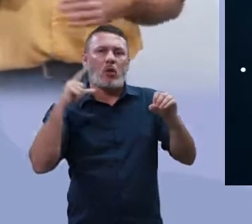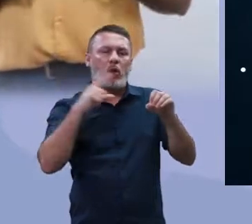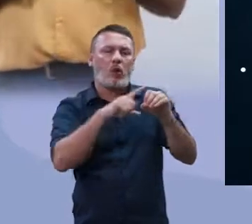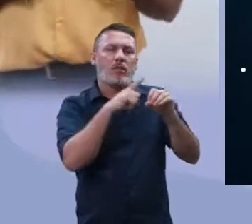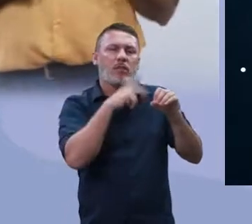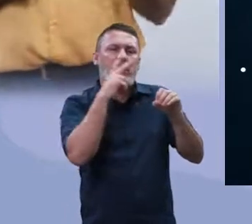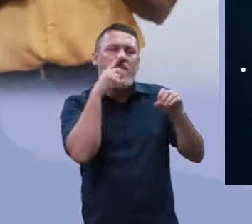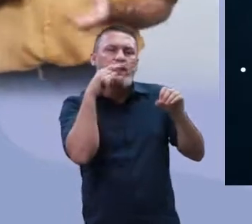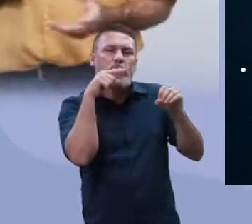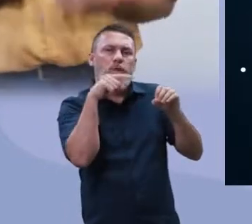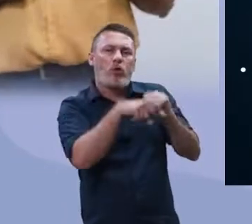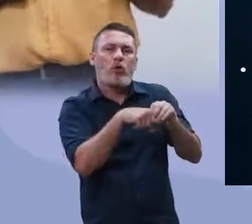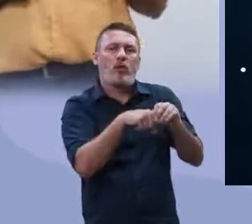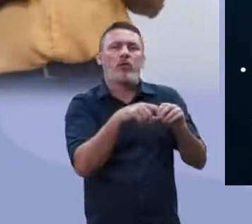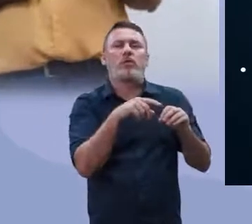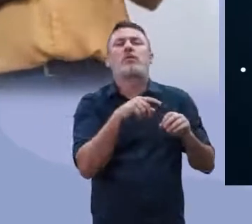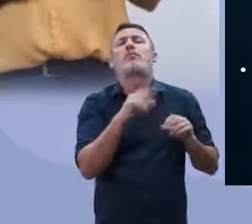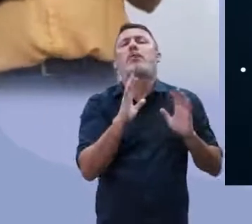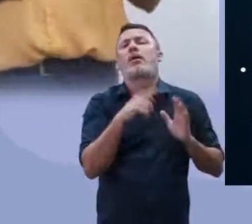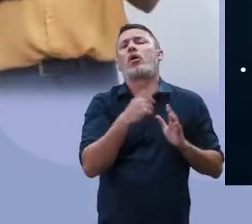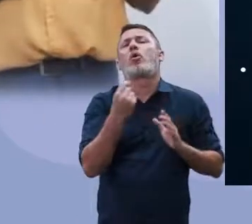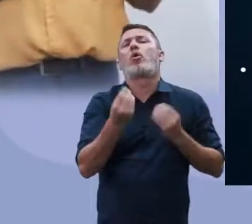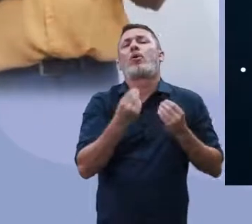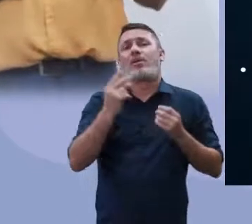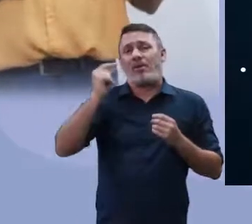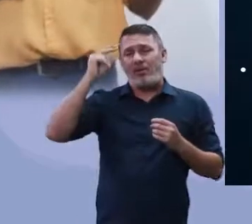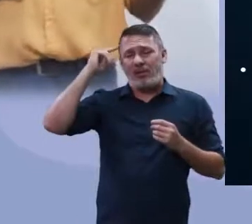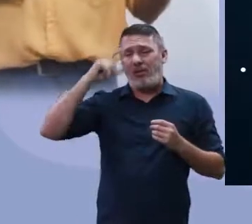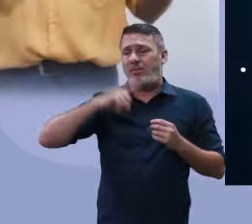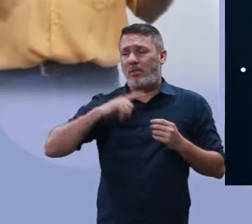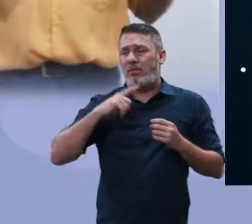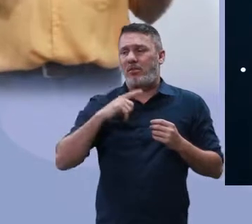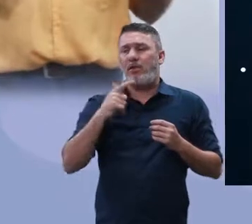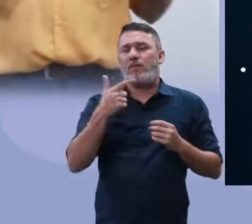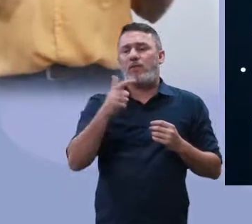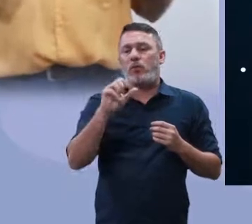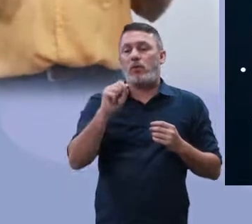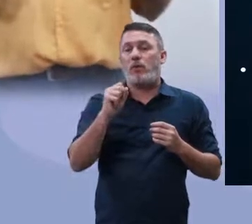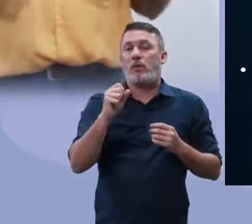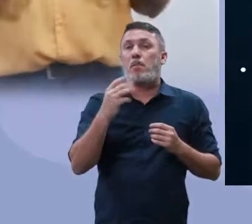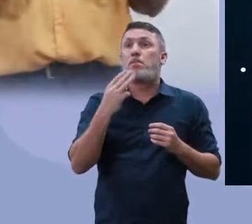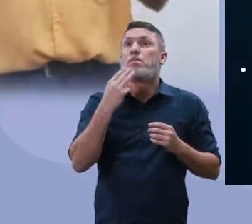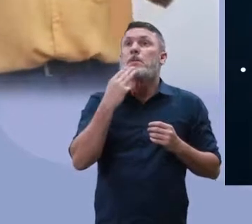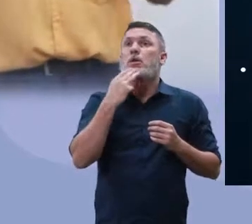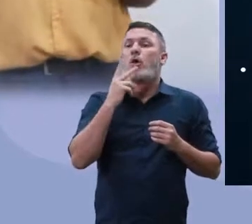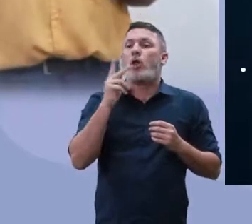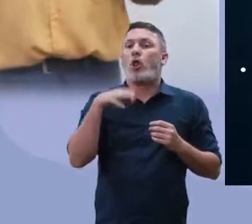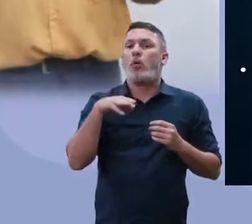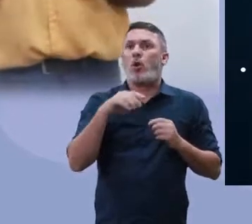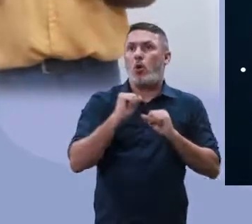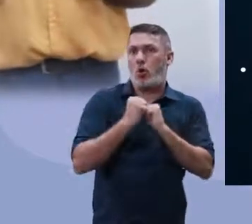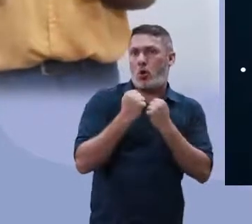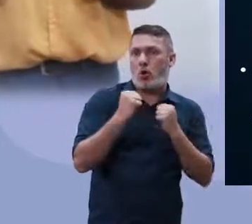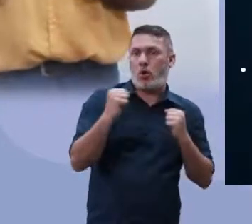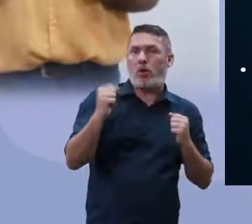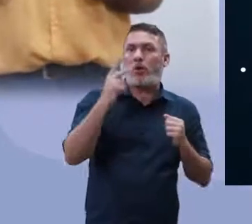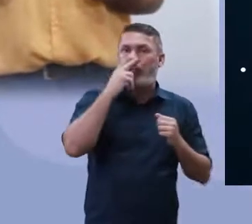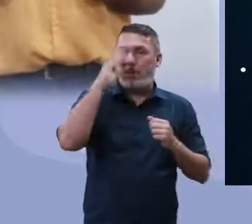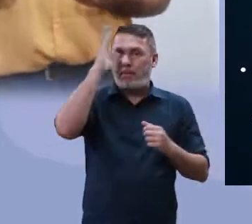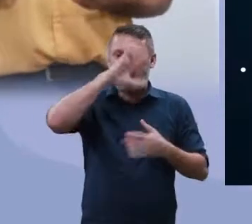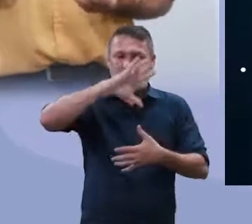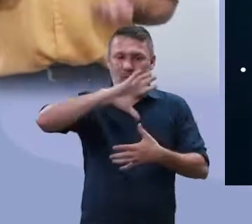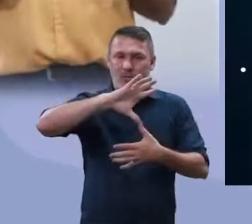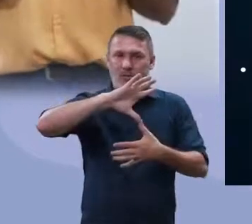intensa. Só que esse pequeno buraco, temos que lembrar, tinha aproximadamente 28 milhões de quilômetros quadrados, 3 vezes a área do território